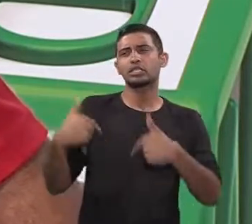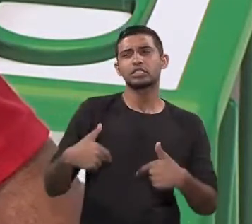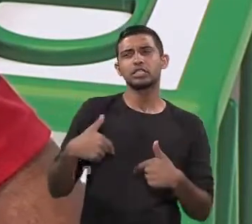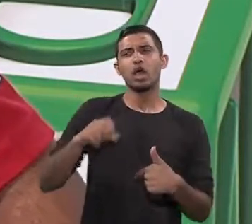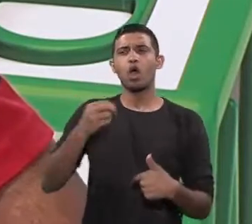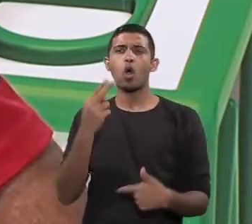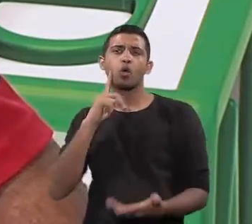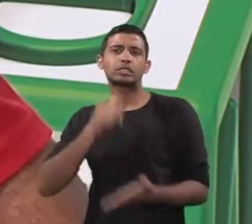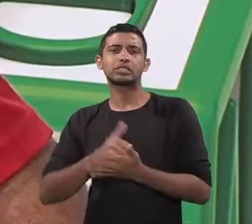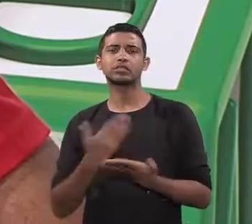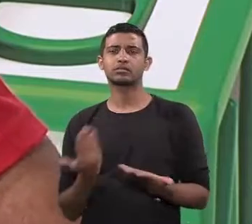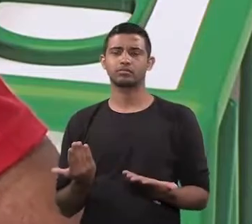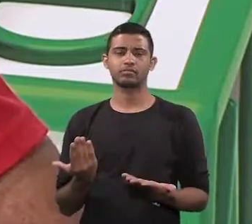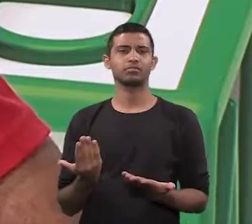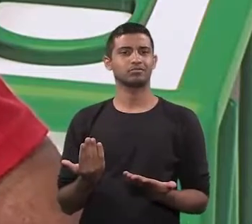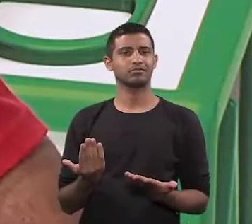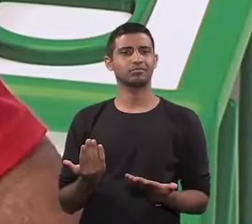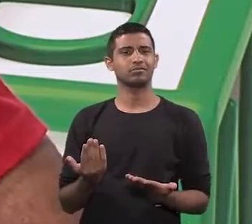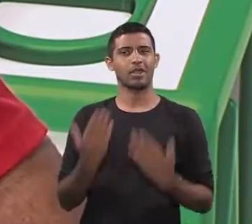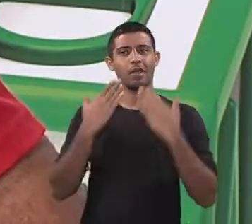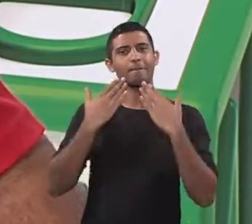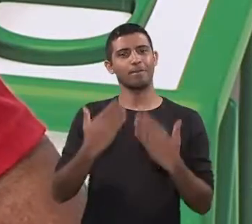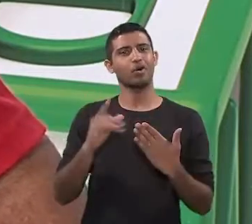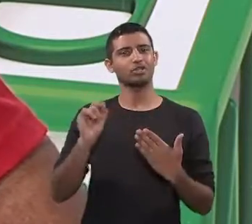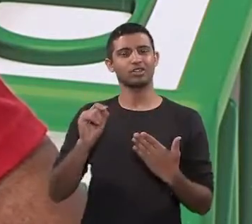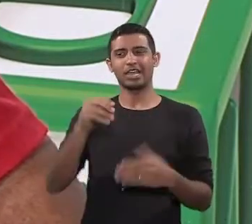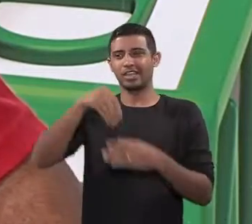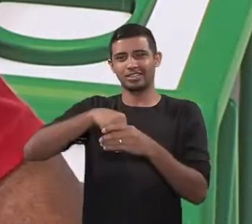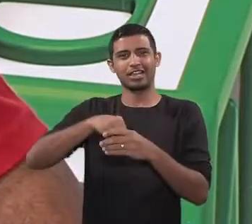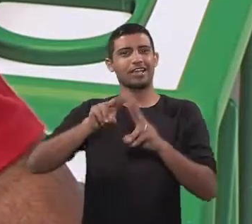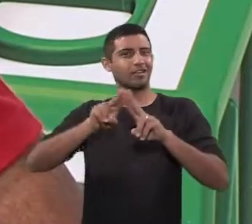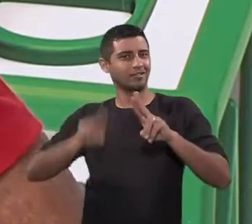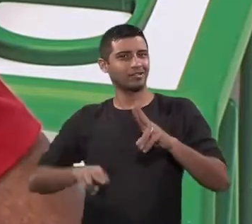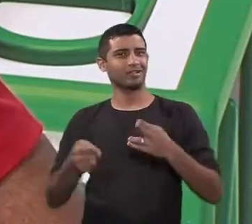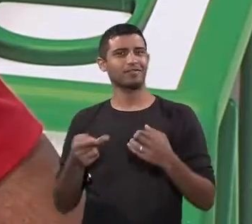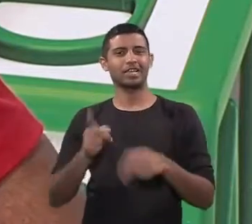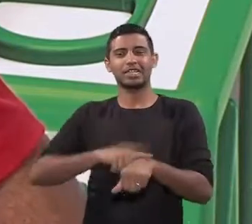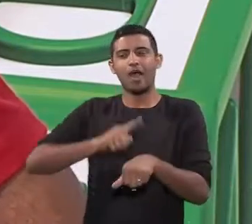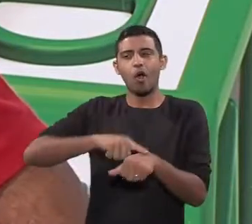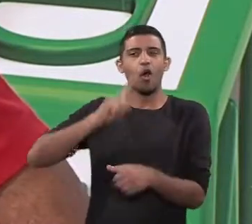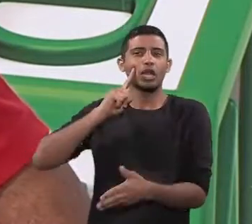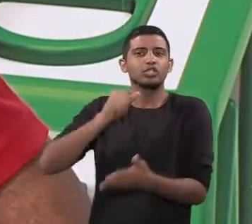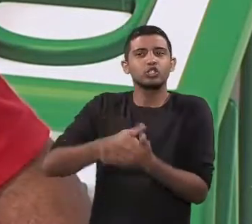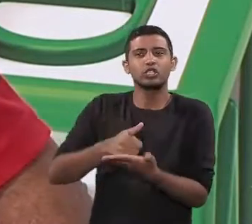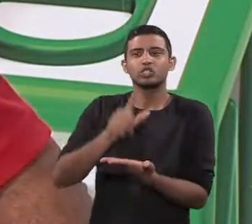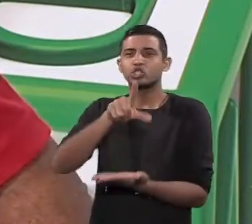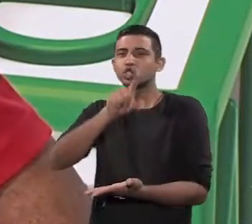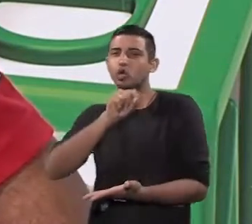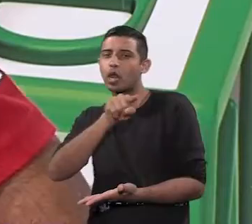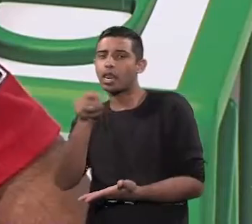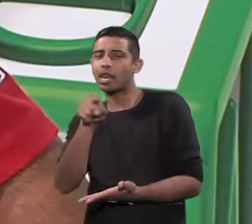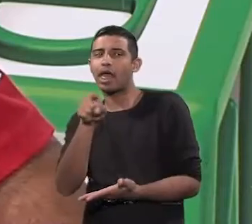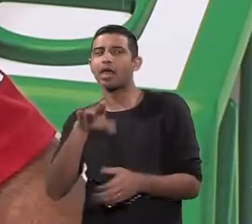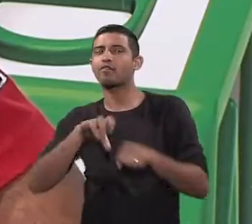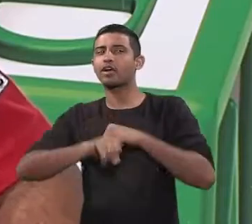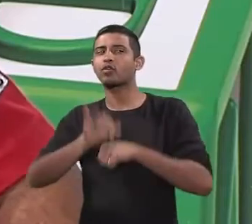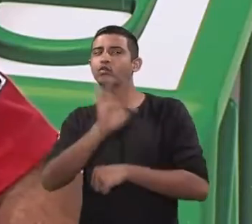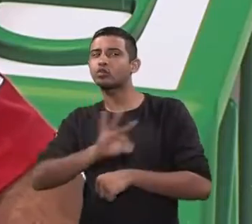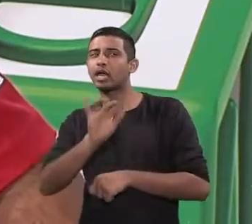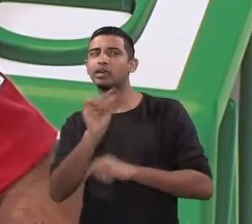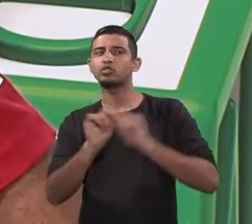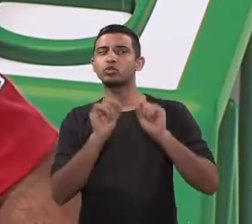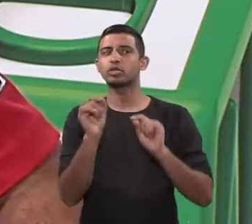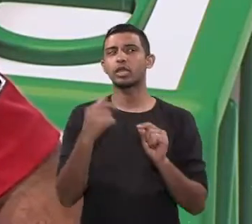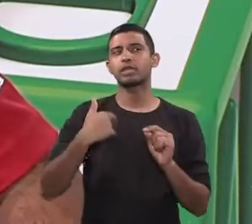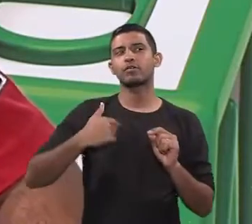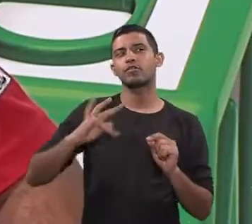sobre aquela decisão que ele vai tomar. E isso reflete com certeza lá na universidade, na hora da escolha do seu curso, em qual é a profissão